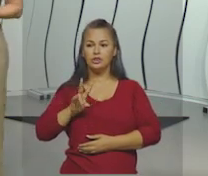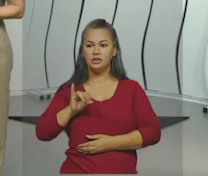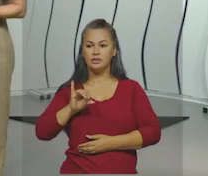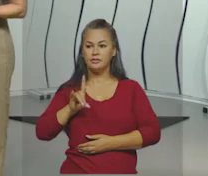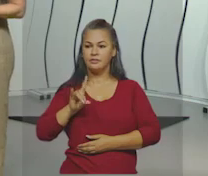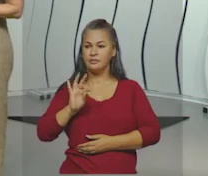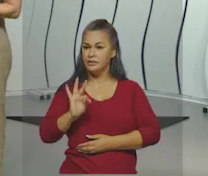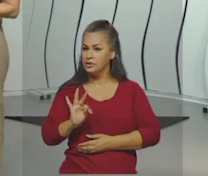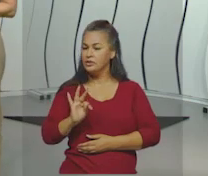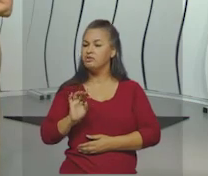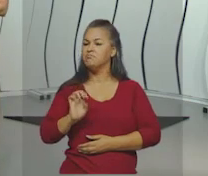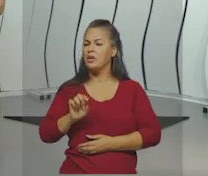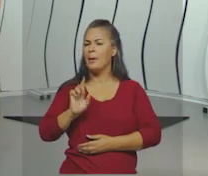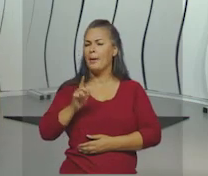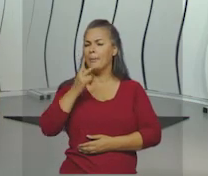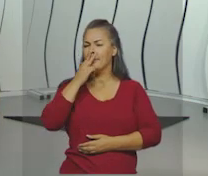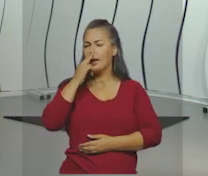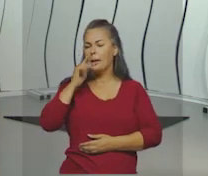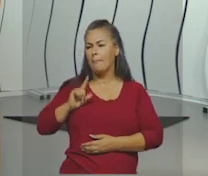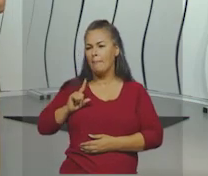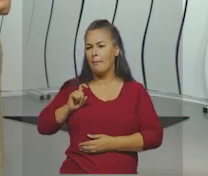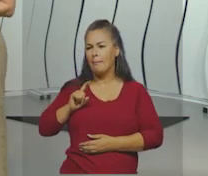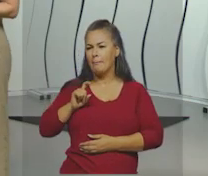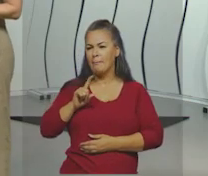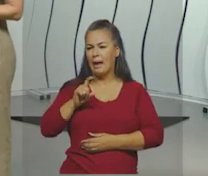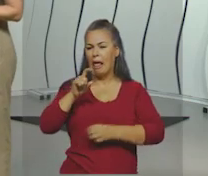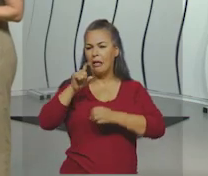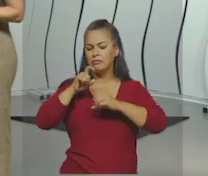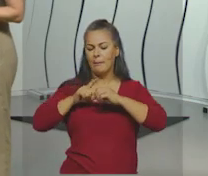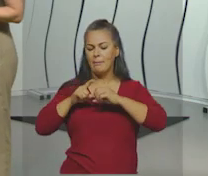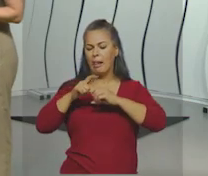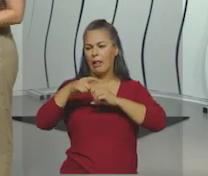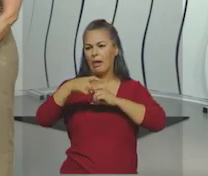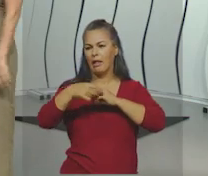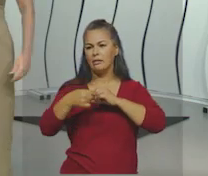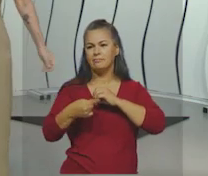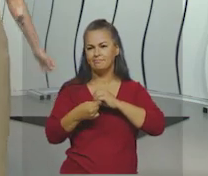aí uma conjuntivite, nada que o antibiótico não resolva.